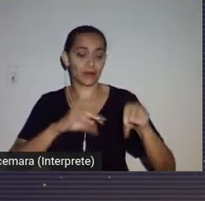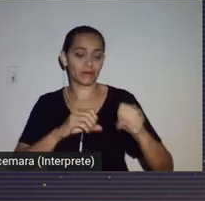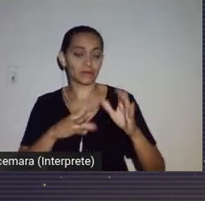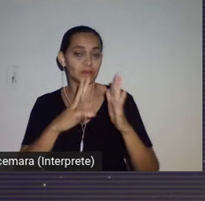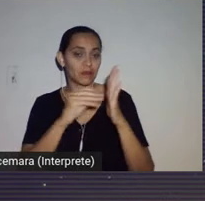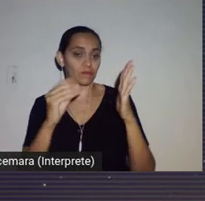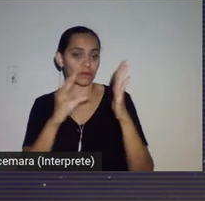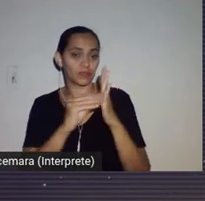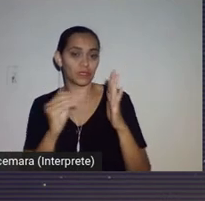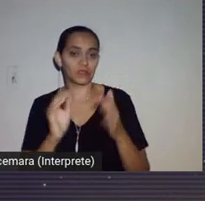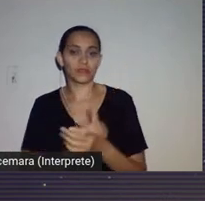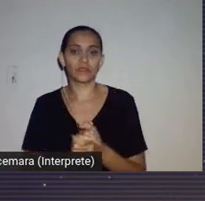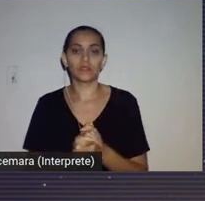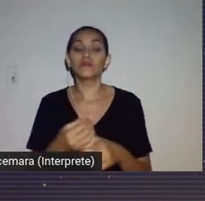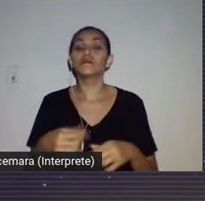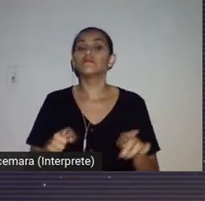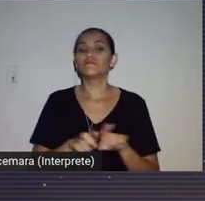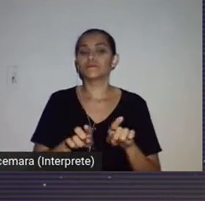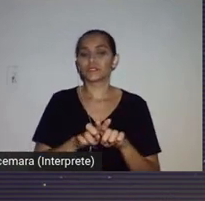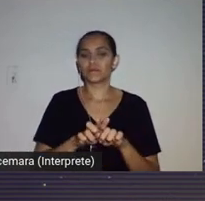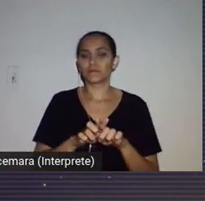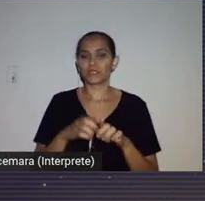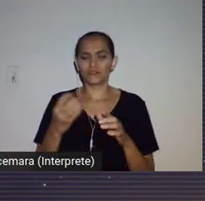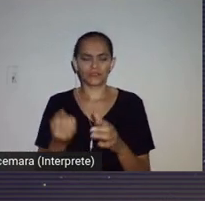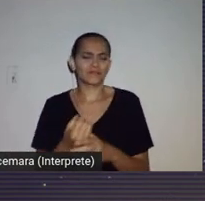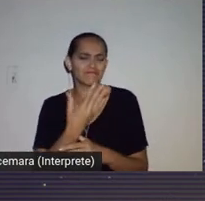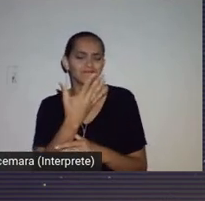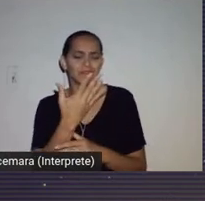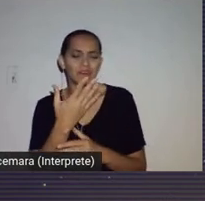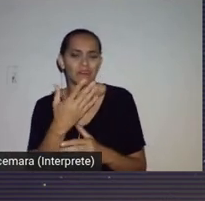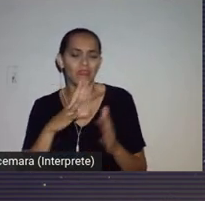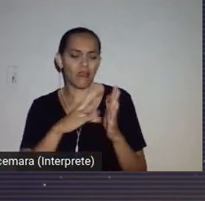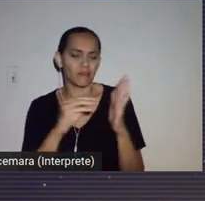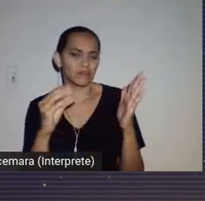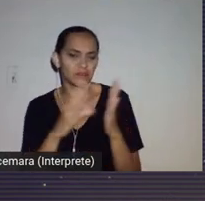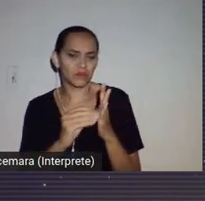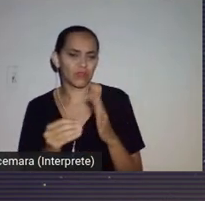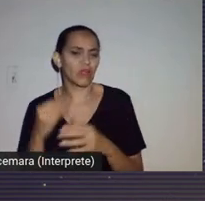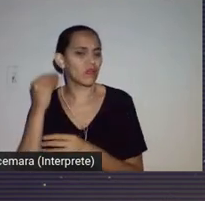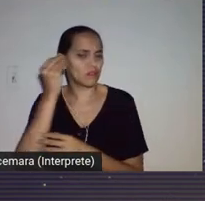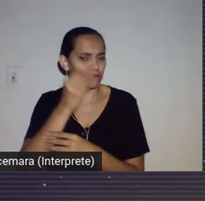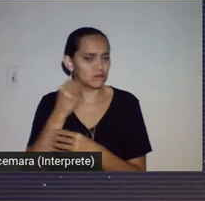treinamento de modelos e execução de experimentos em si. Então, desde